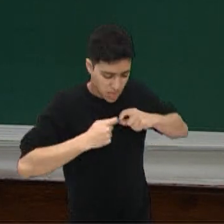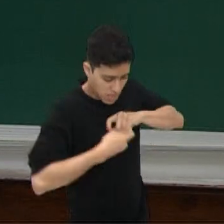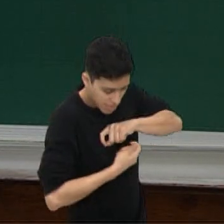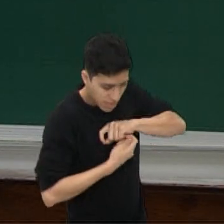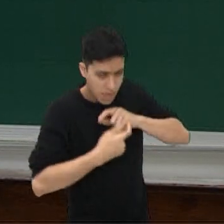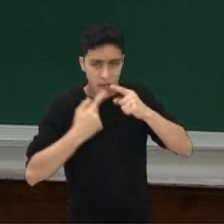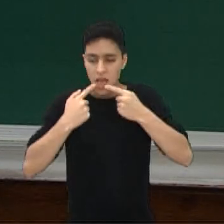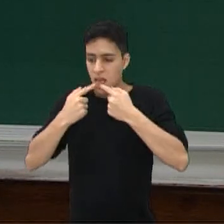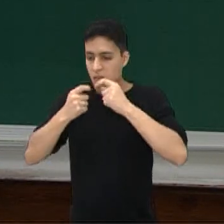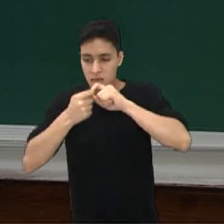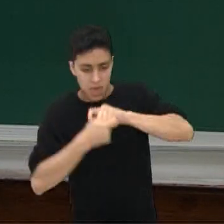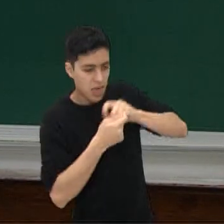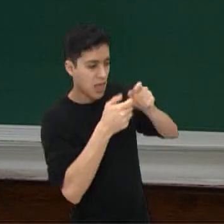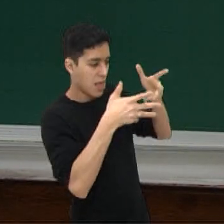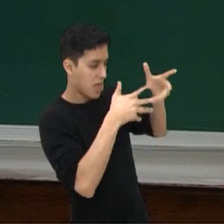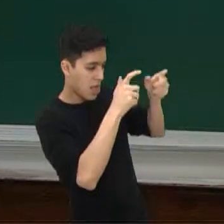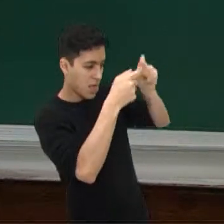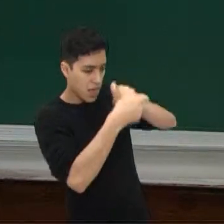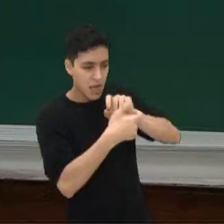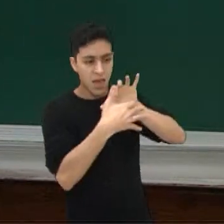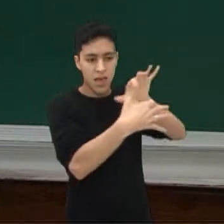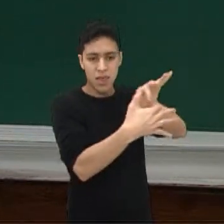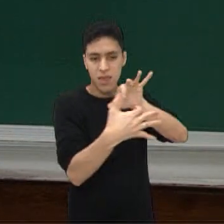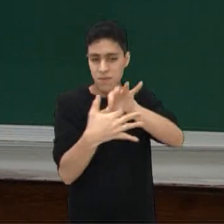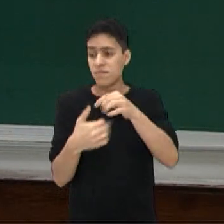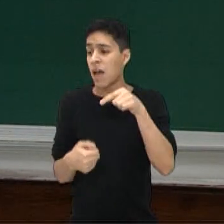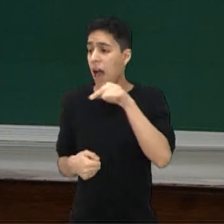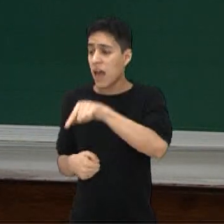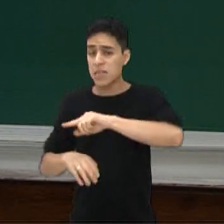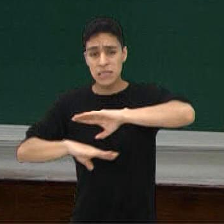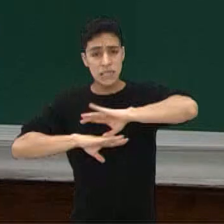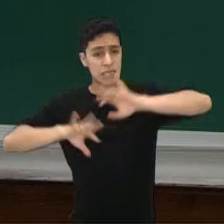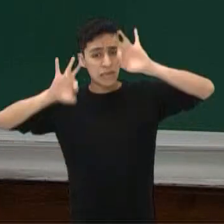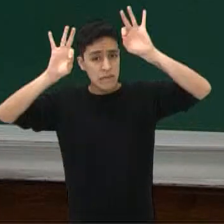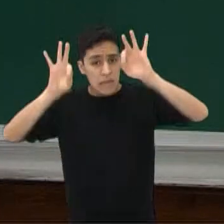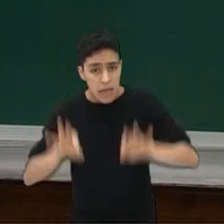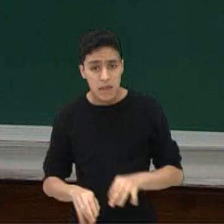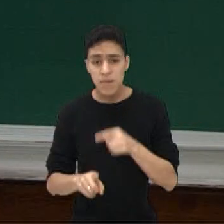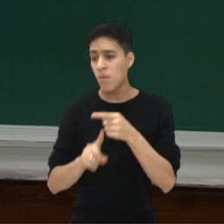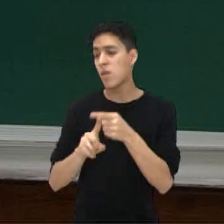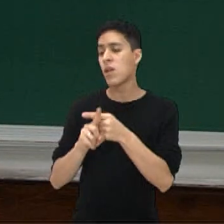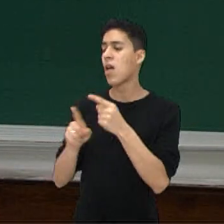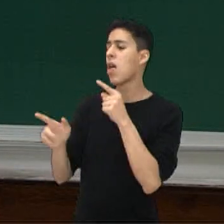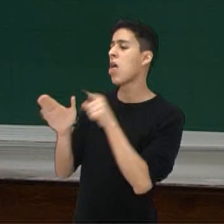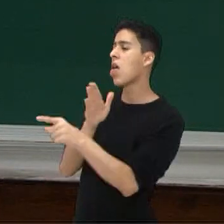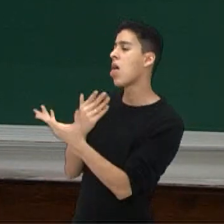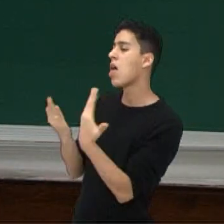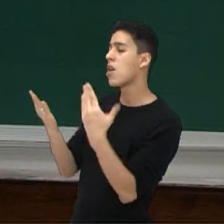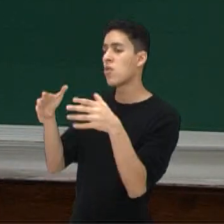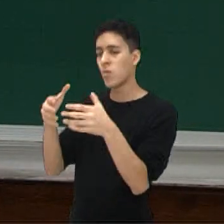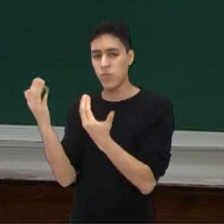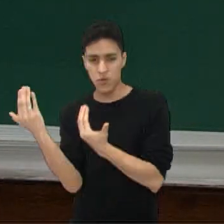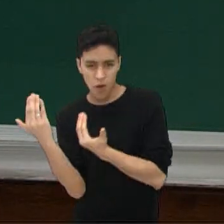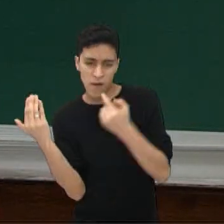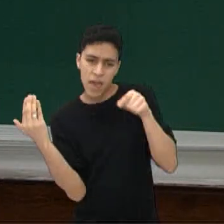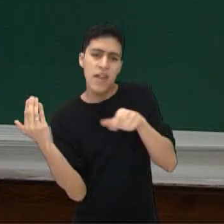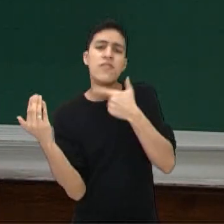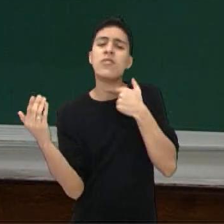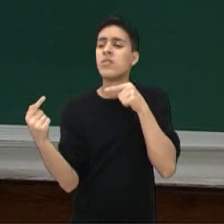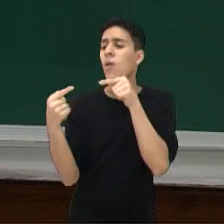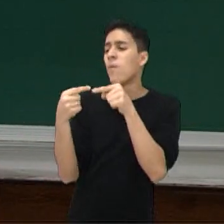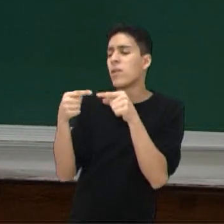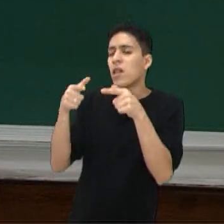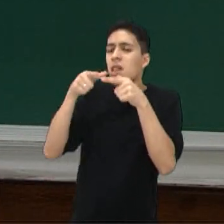para cada uma das situações. Nessa situação está certa, porque ele está falando com jovens e ele quer falar a linguagem deles. Vamos lá, então? Vamos